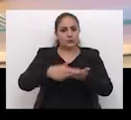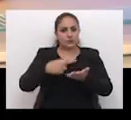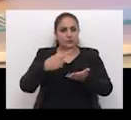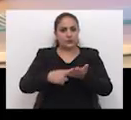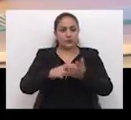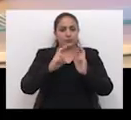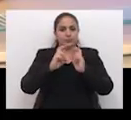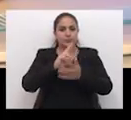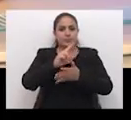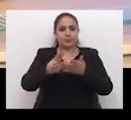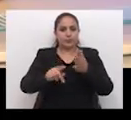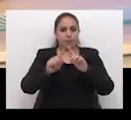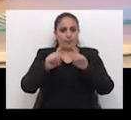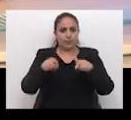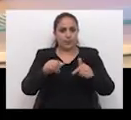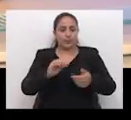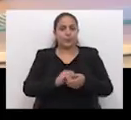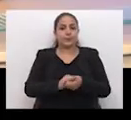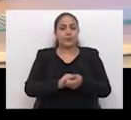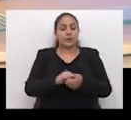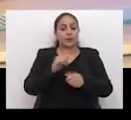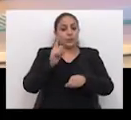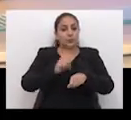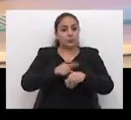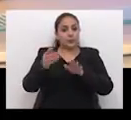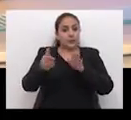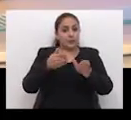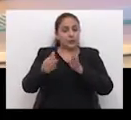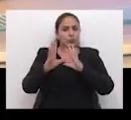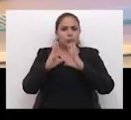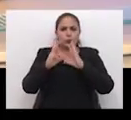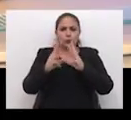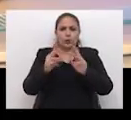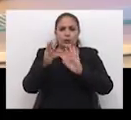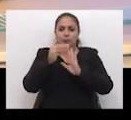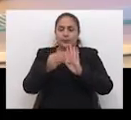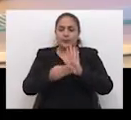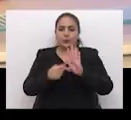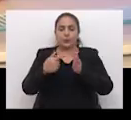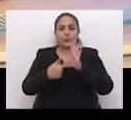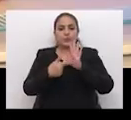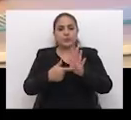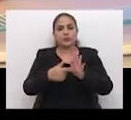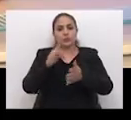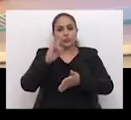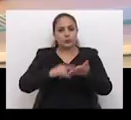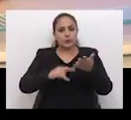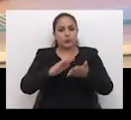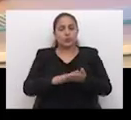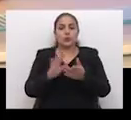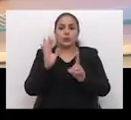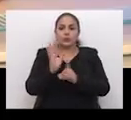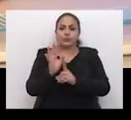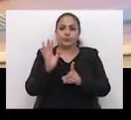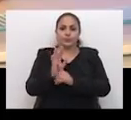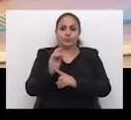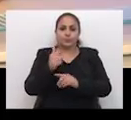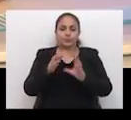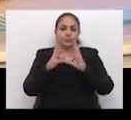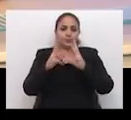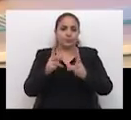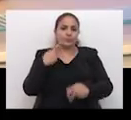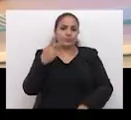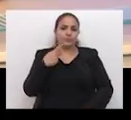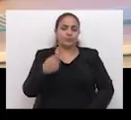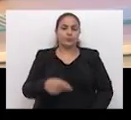Marco Regulatório do Transporte Público. Na época, todas as emendas apresentadas ao documento foram rejeitadas